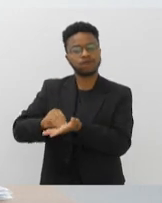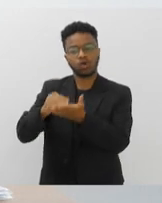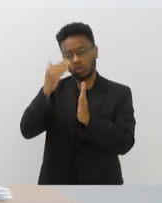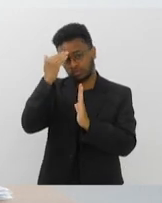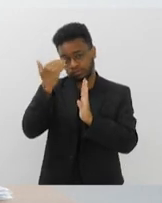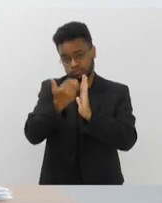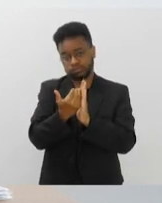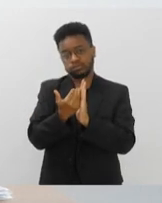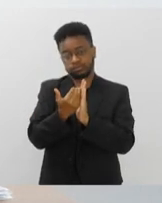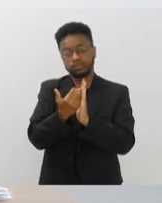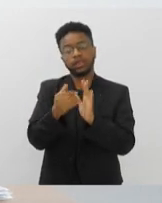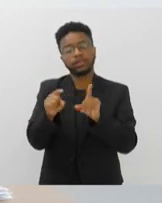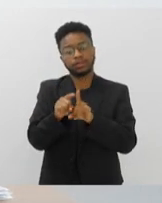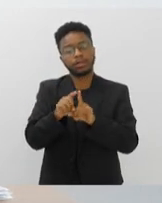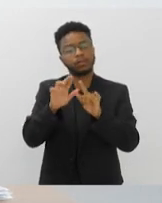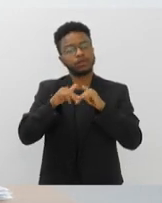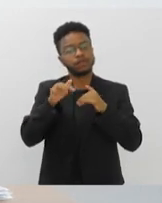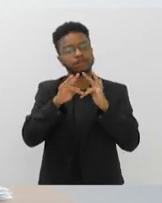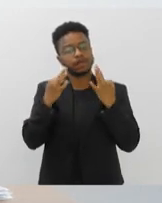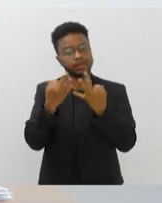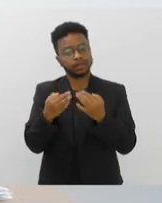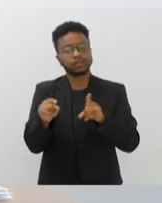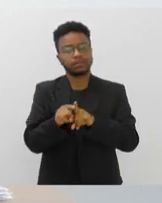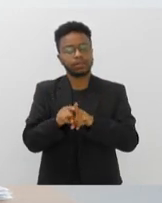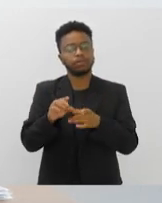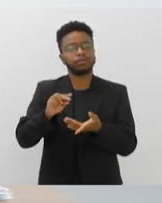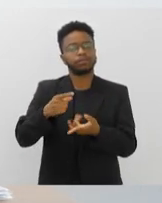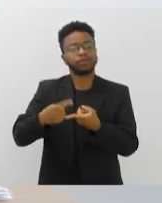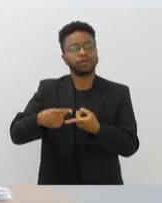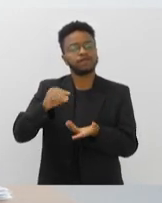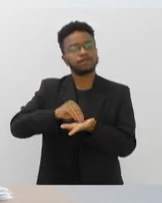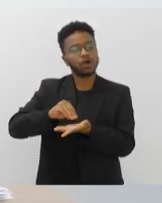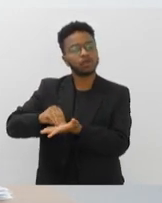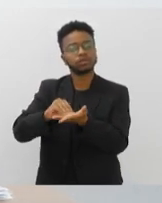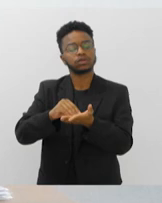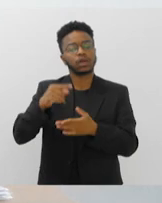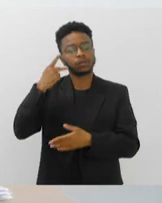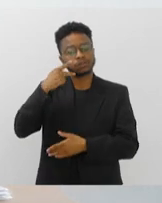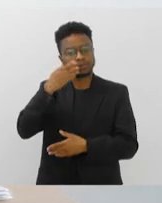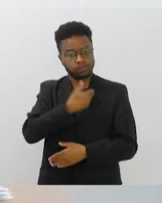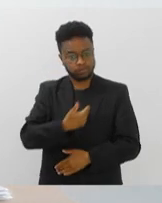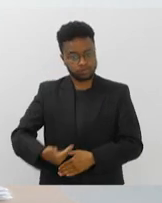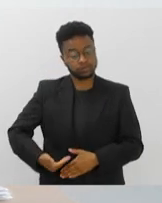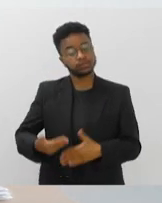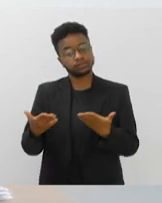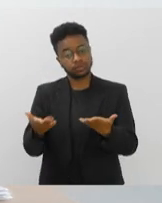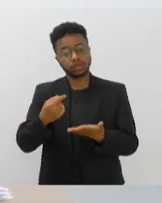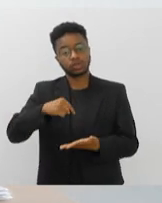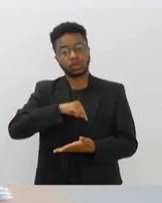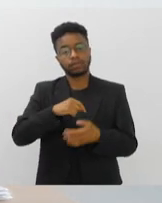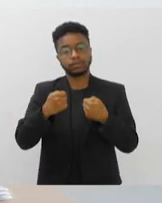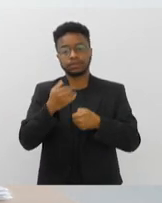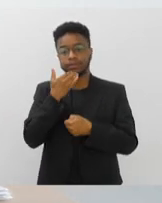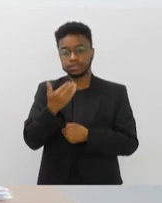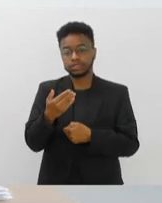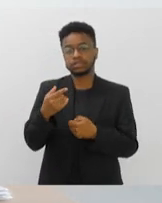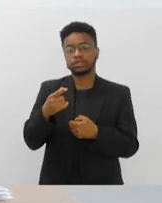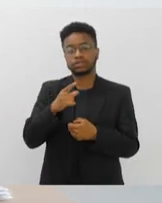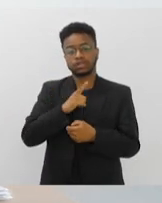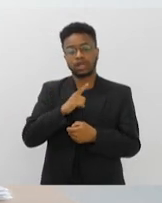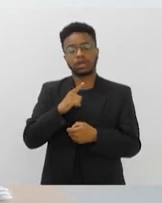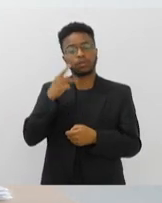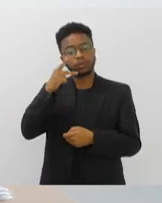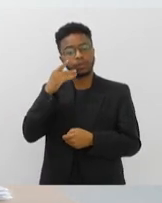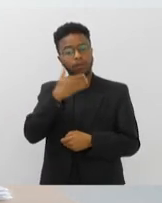família é É também por falta de políticas públicas Então a gente tem que cobrar que haja políticas públicas para todas as crianças e